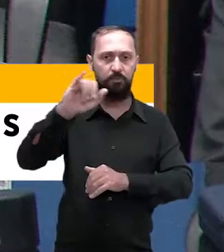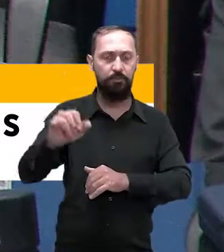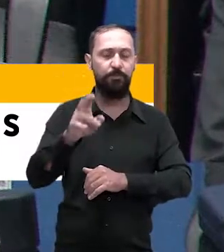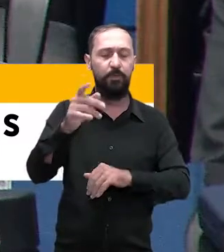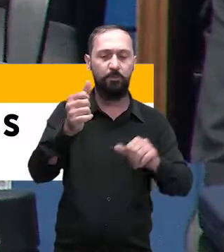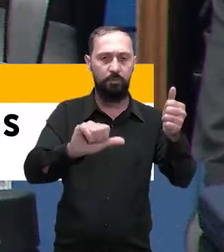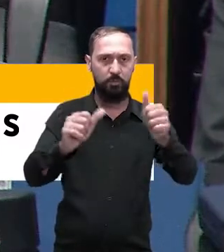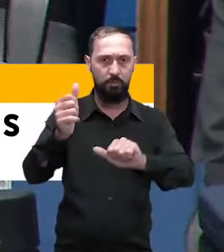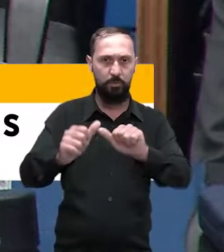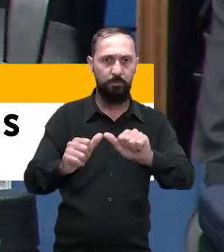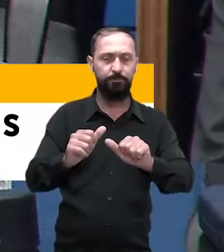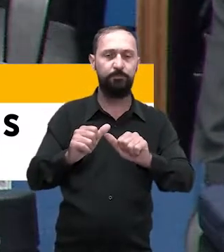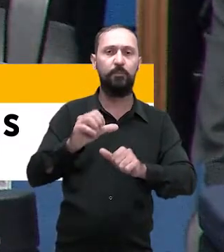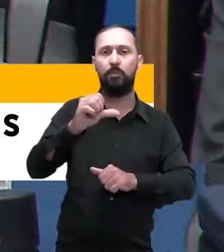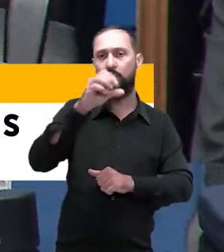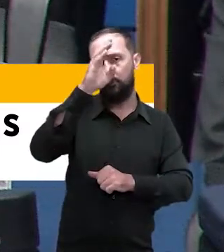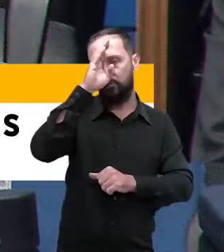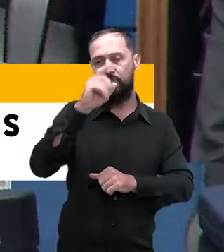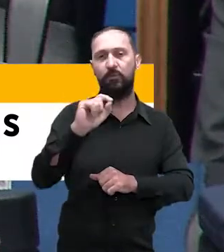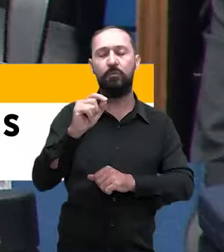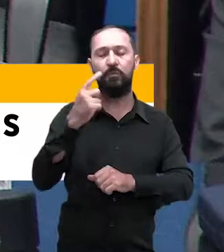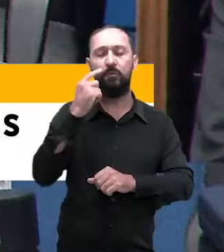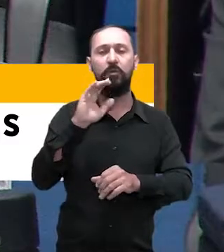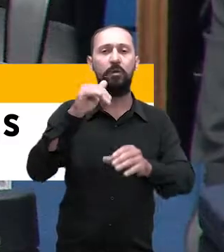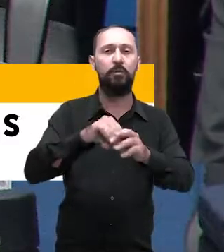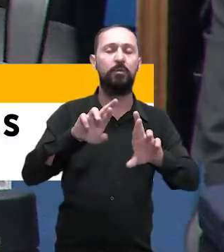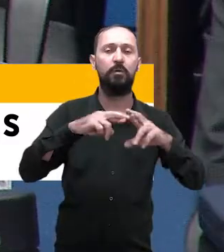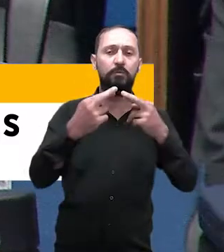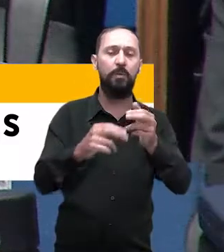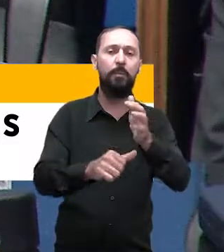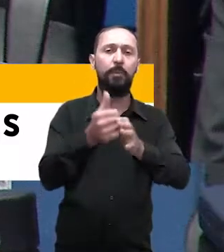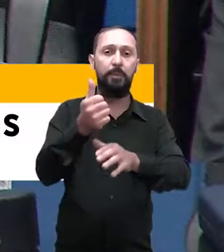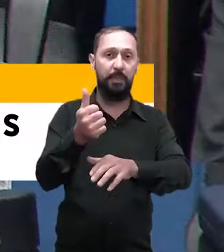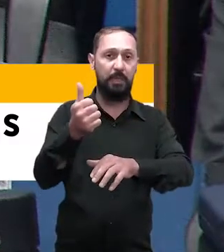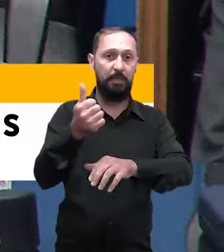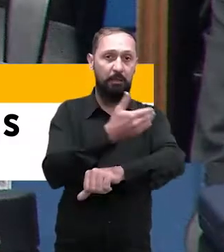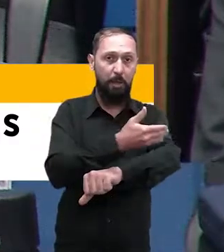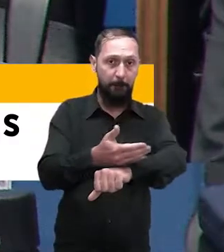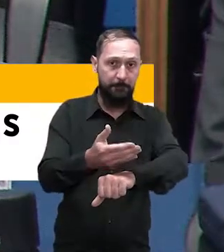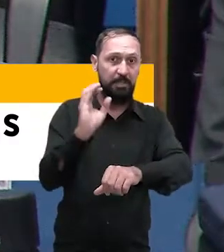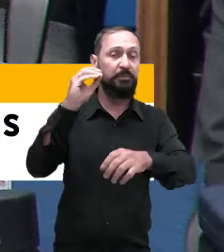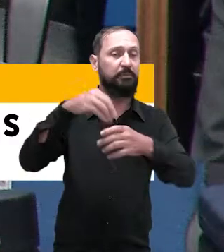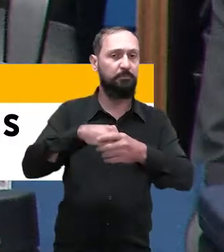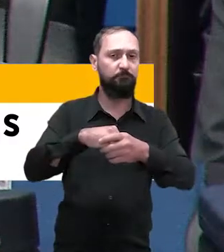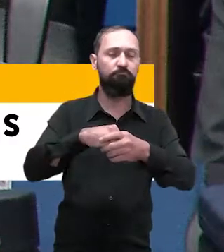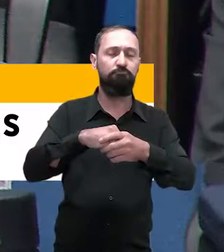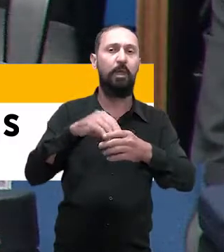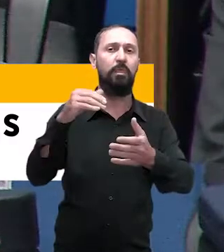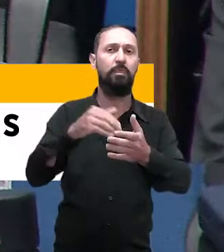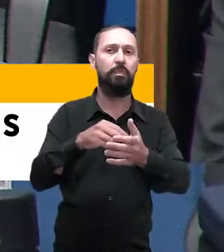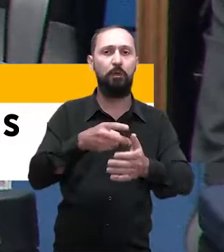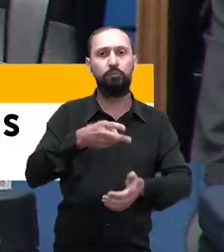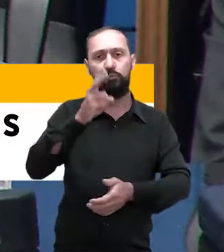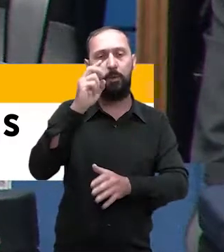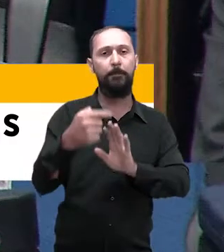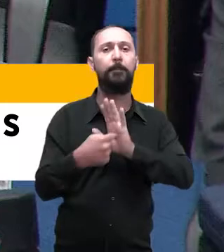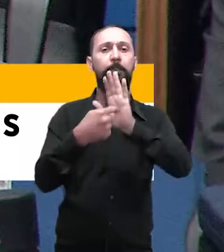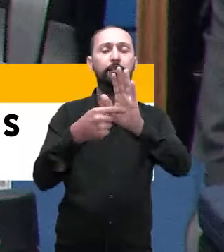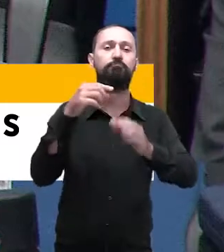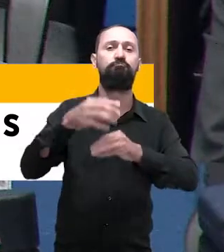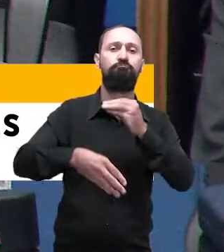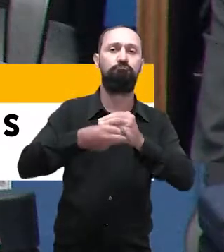da CCJR. 9 horas, sessão ordinária, primeira discussão e votação em plenário. Até às 14 horas,